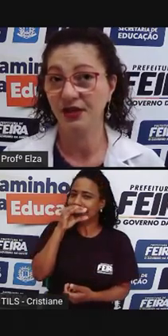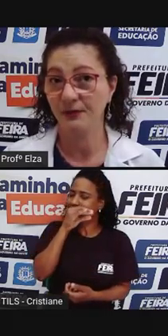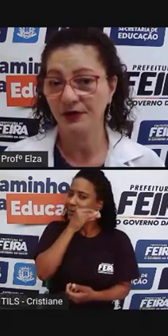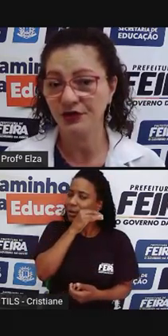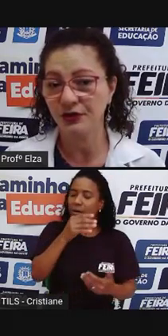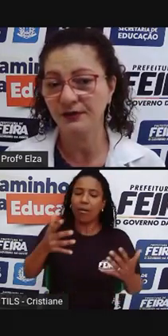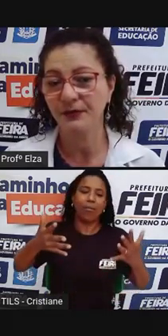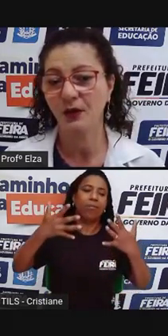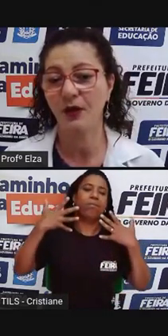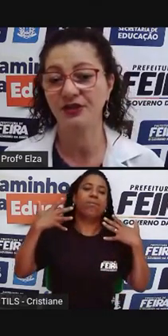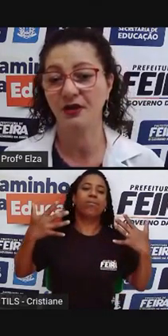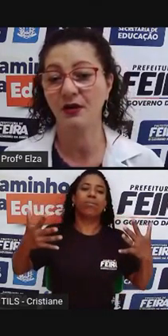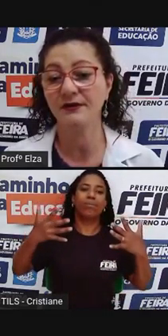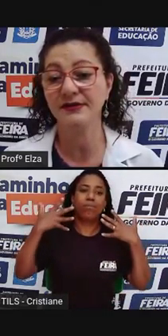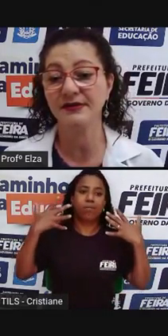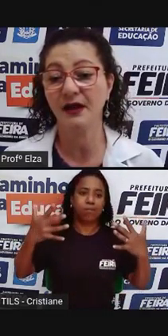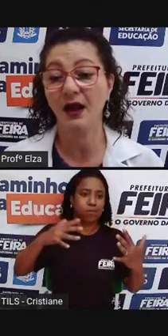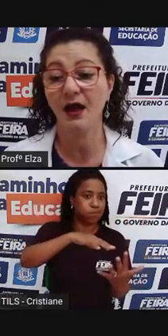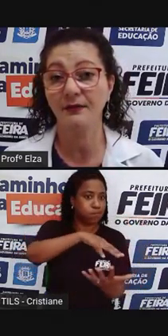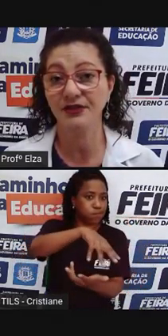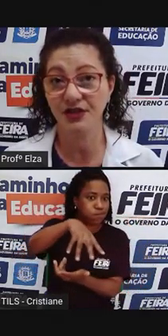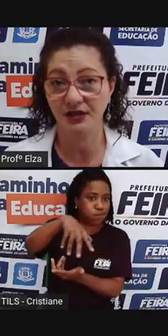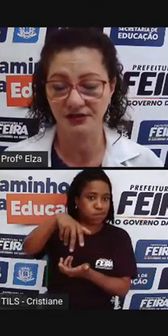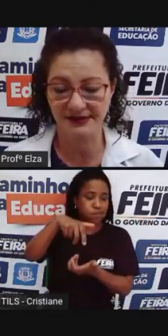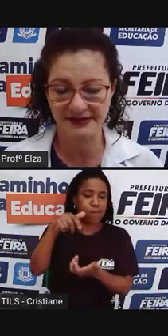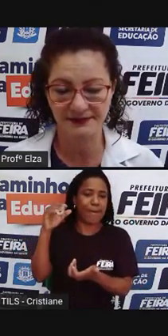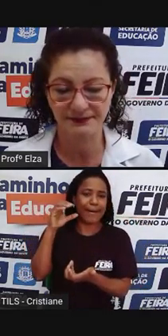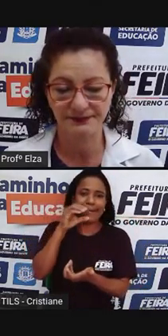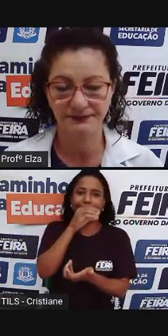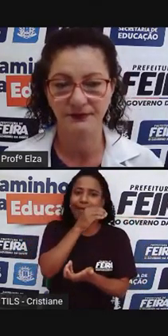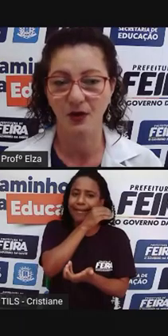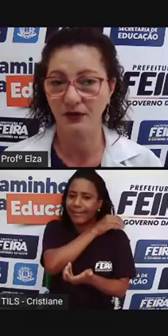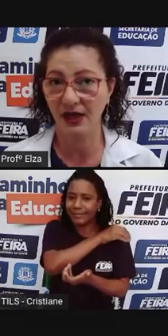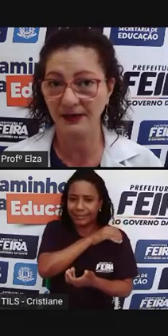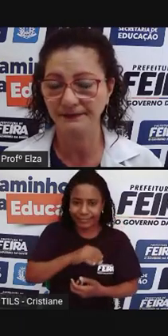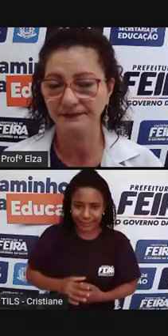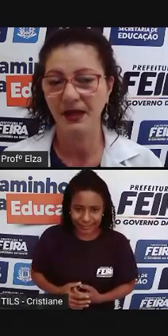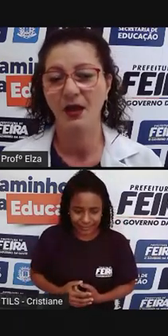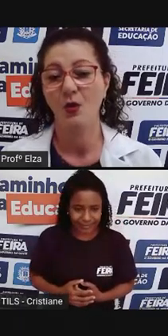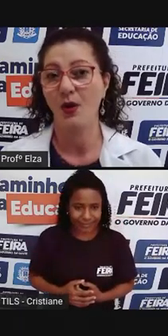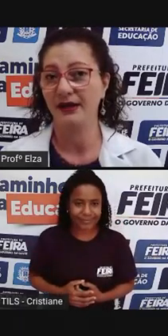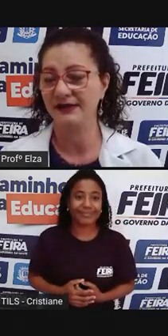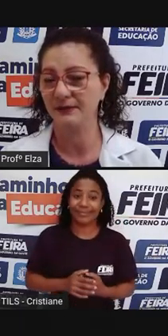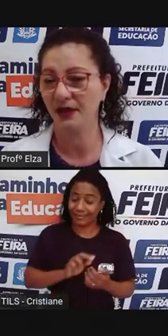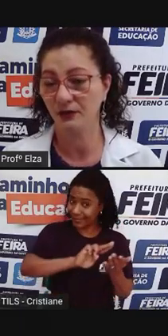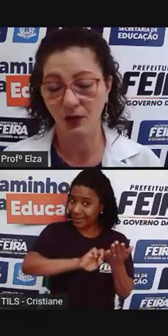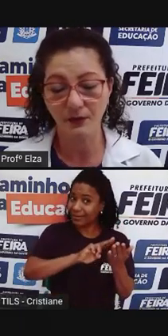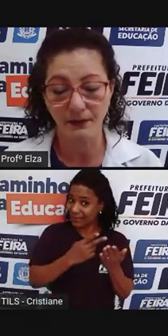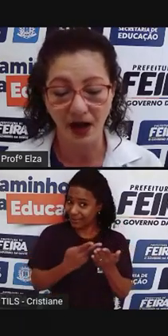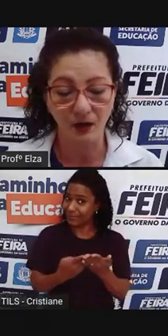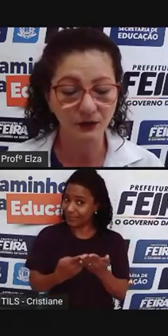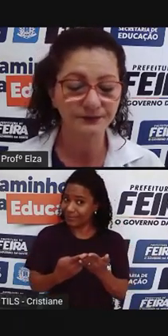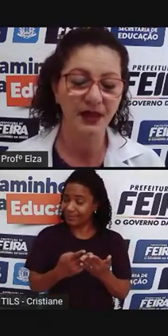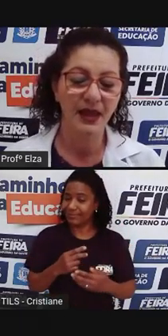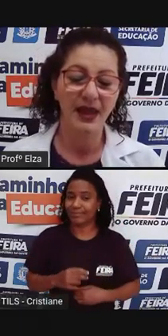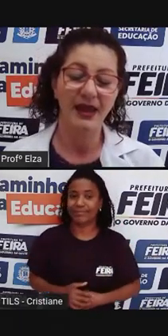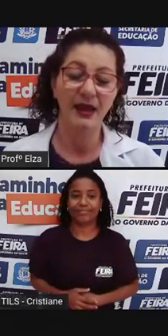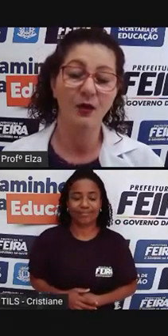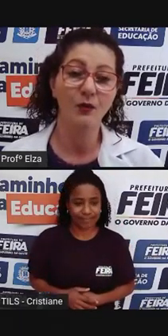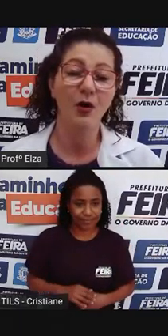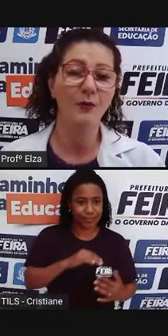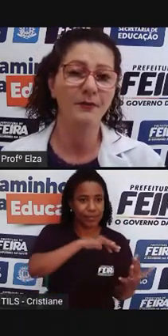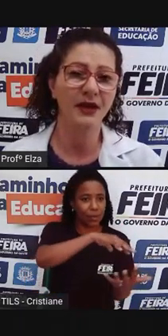the temperature which causes climate change. Ok? O aquecimento global